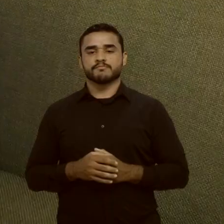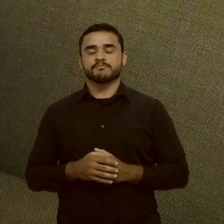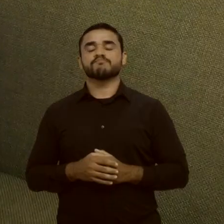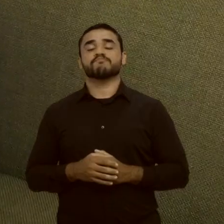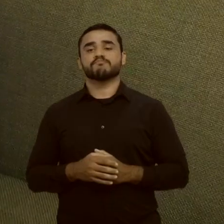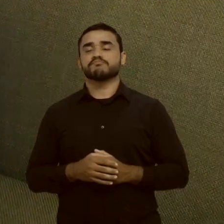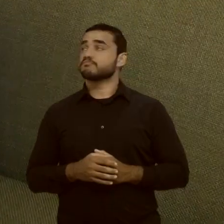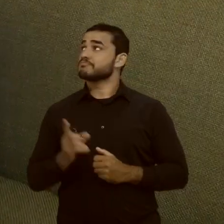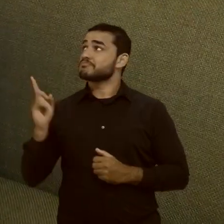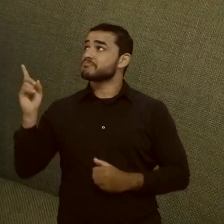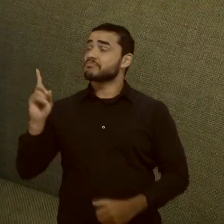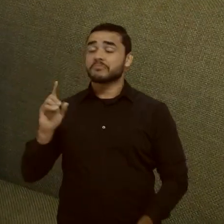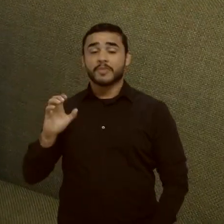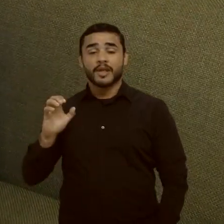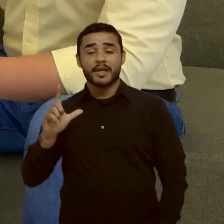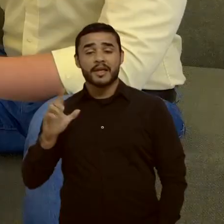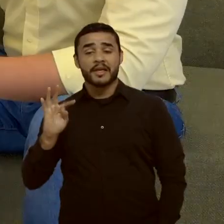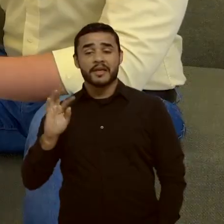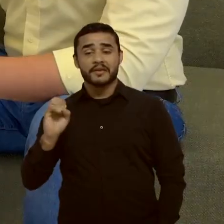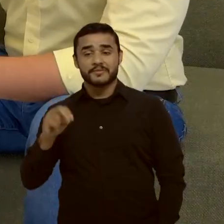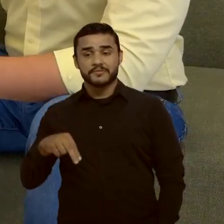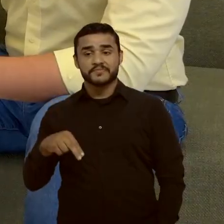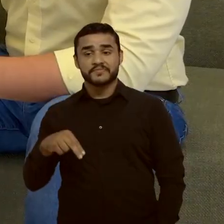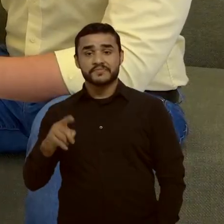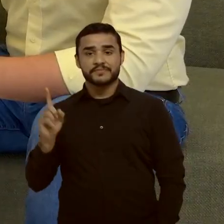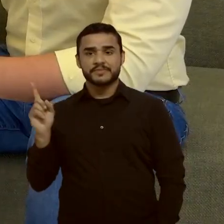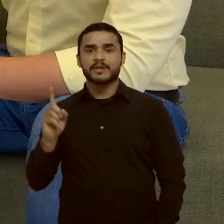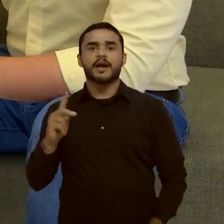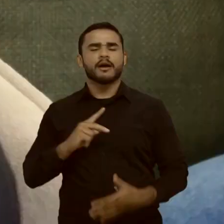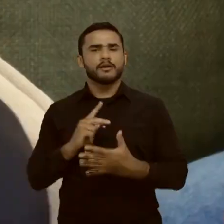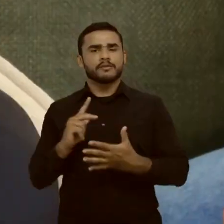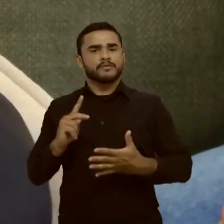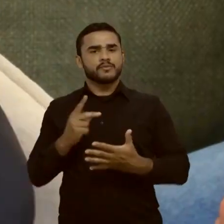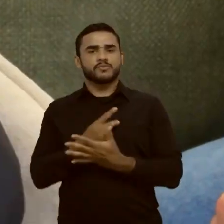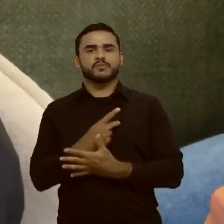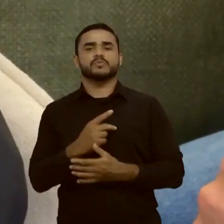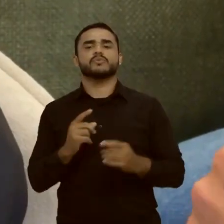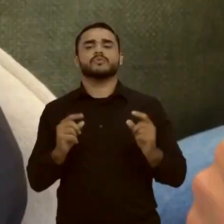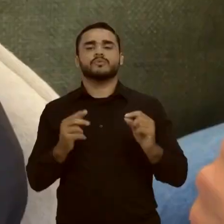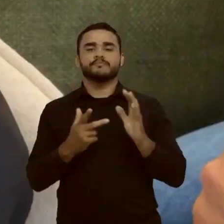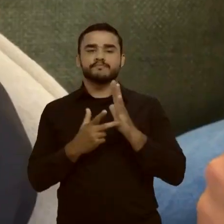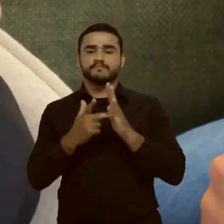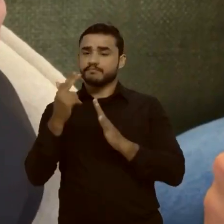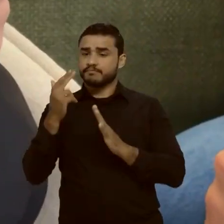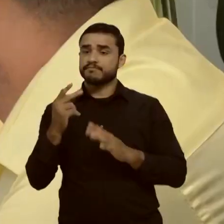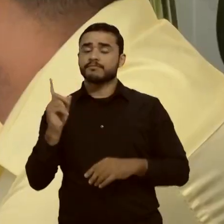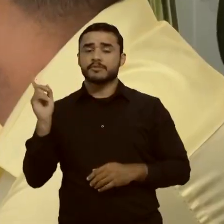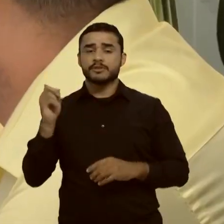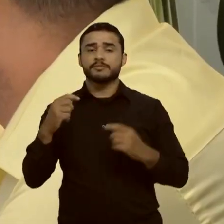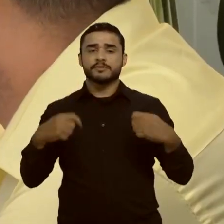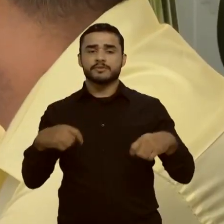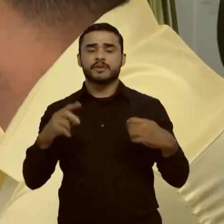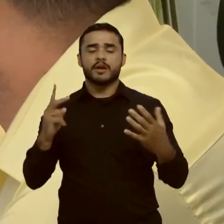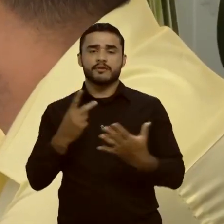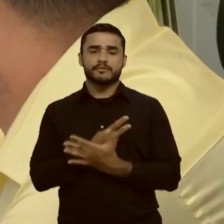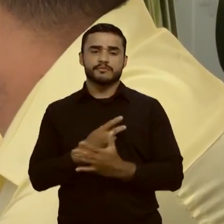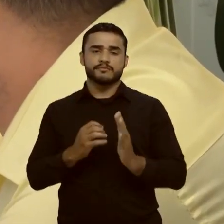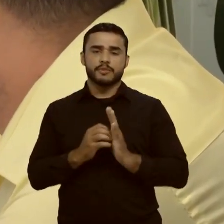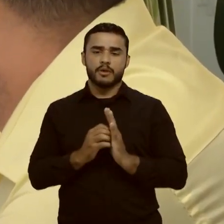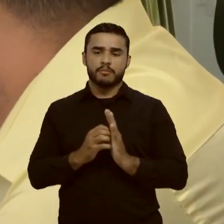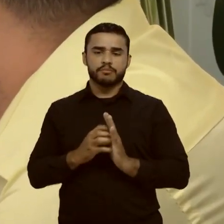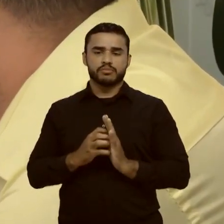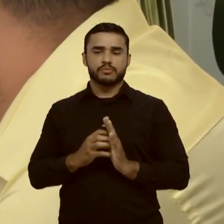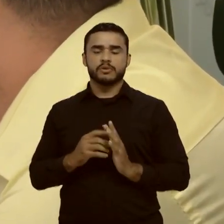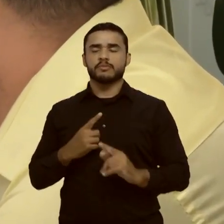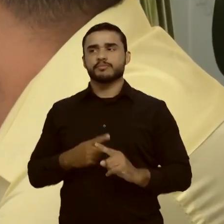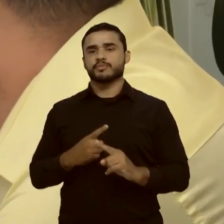Quem vê Elton assim, tão disposto, nem imagina que há poucos dias ele passou por uma cirurgia para resolver o incômodo decorrente